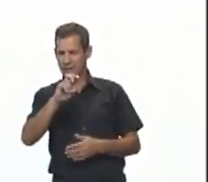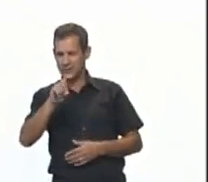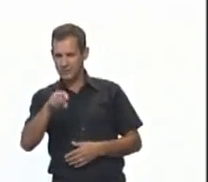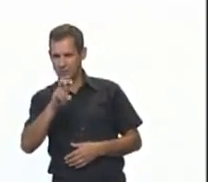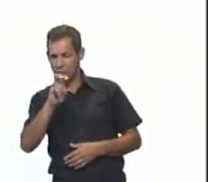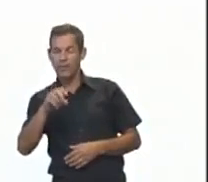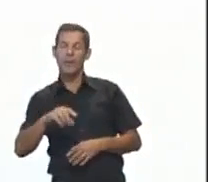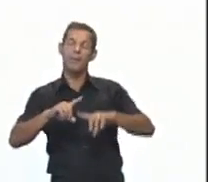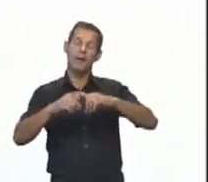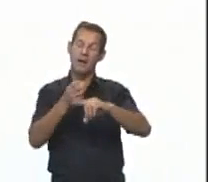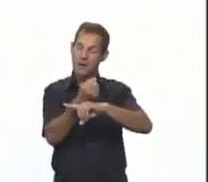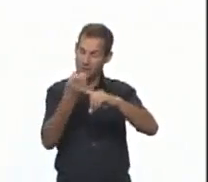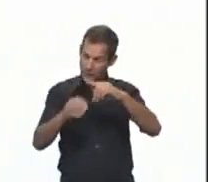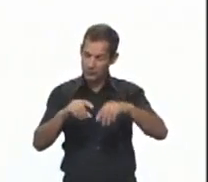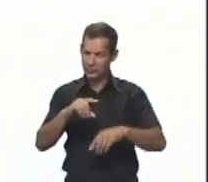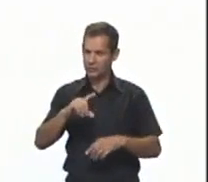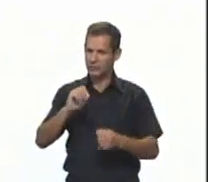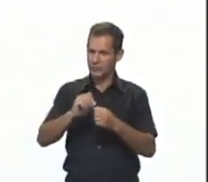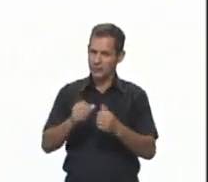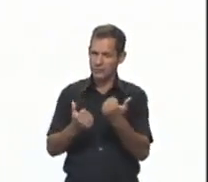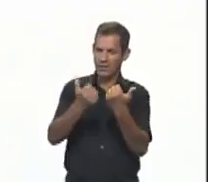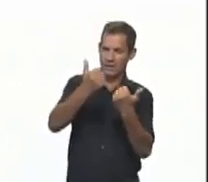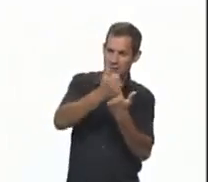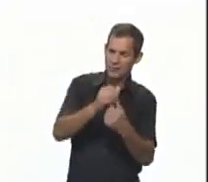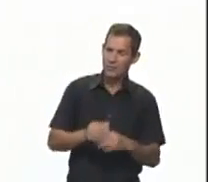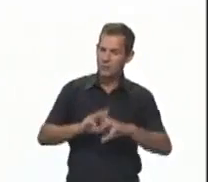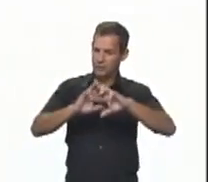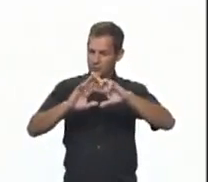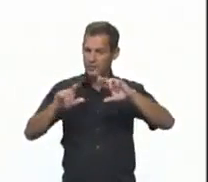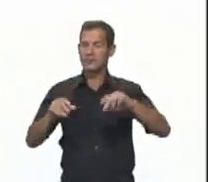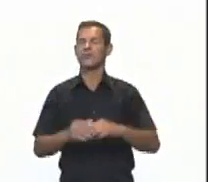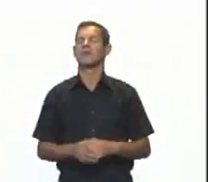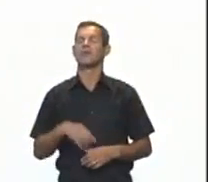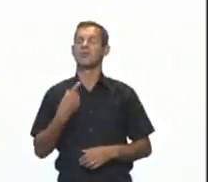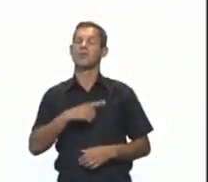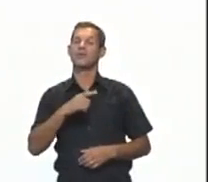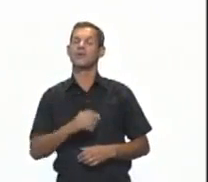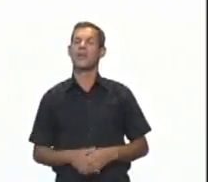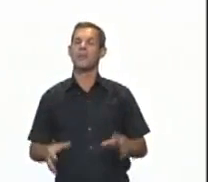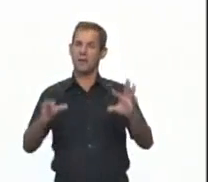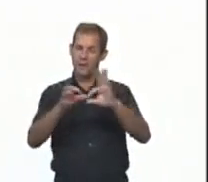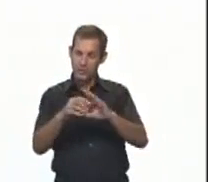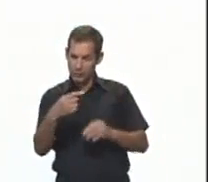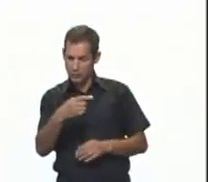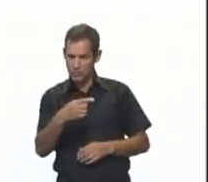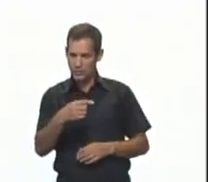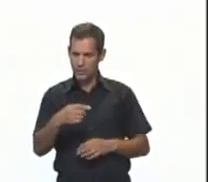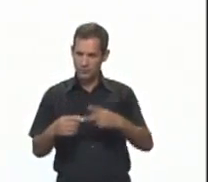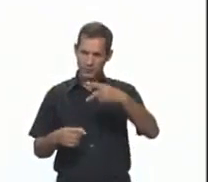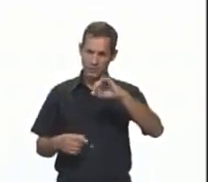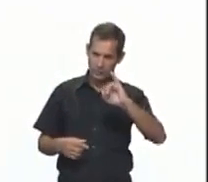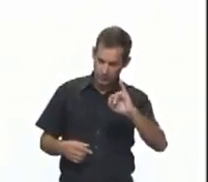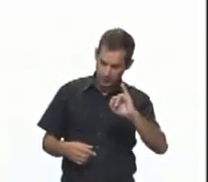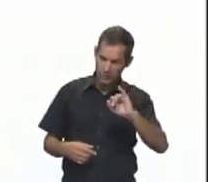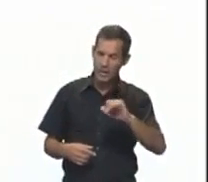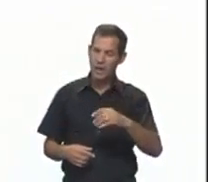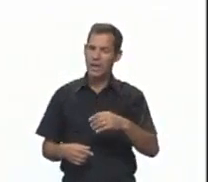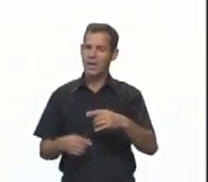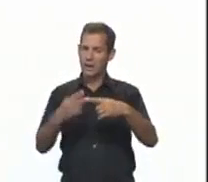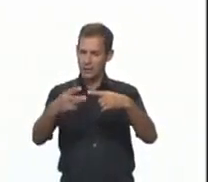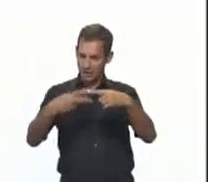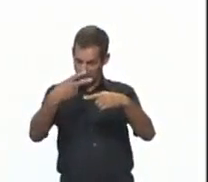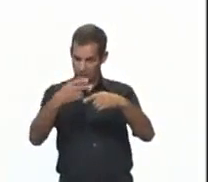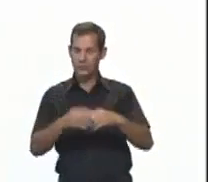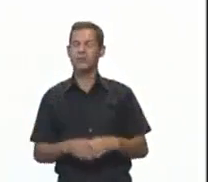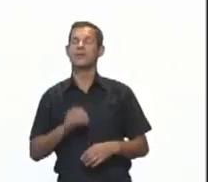5,5 dessa função. A gente fez a mudança de variável, então nós vamos ter a integral de menos π sobre 2 a π sobre 2, que a gente